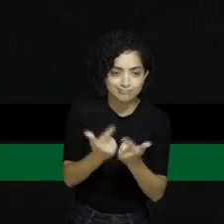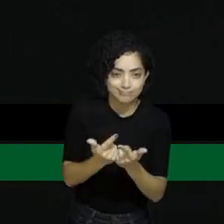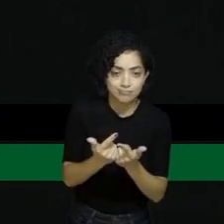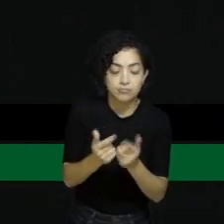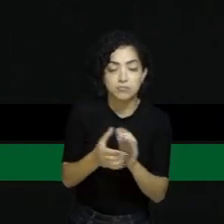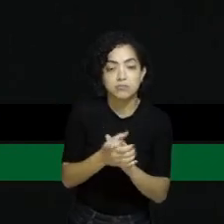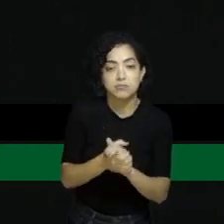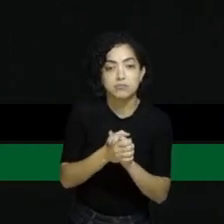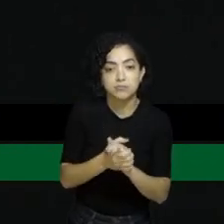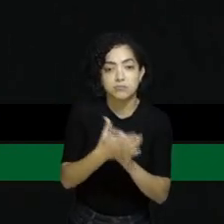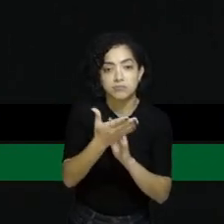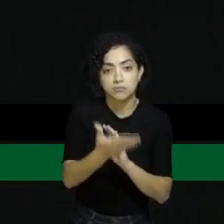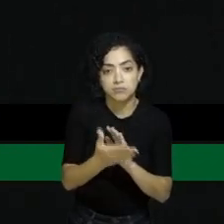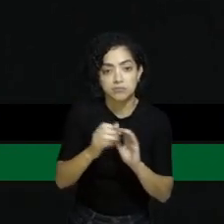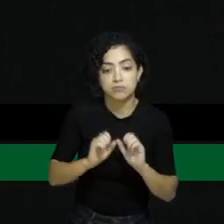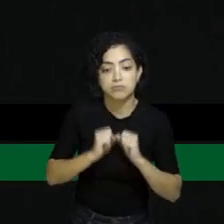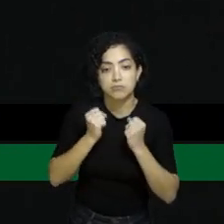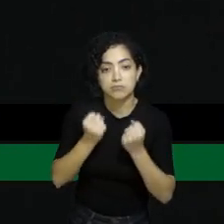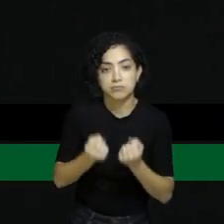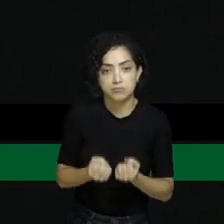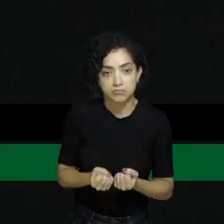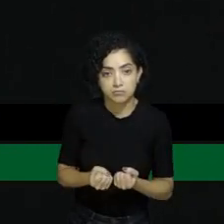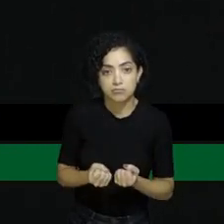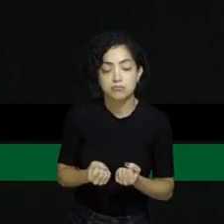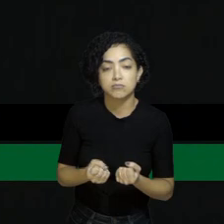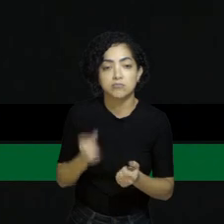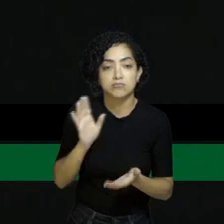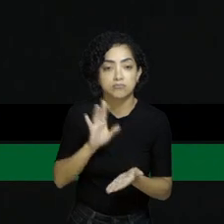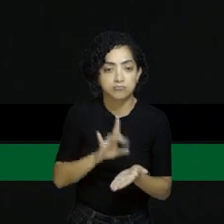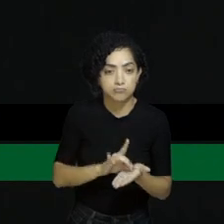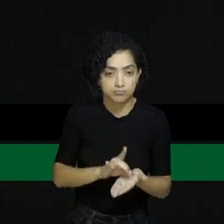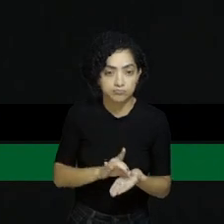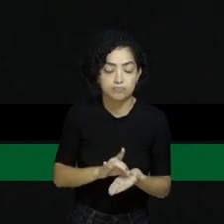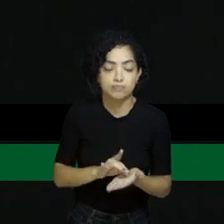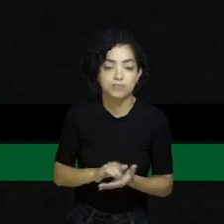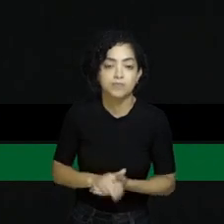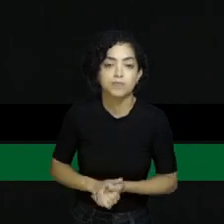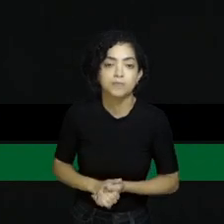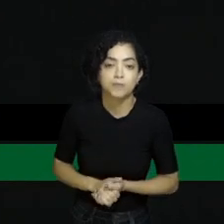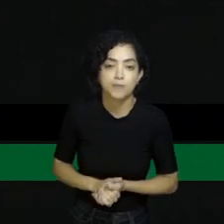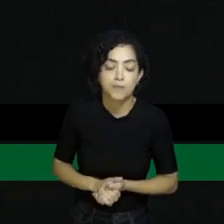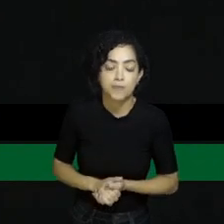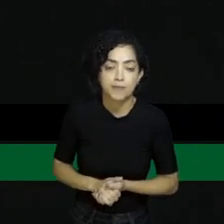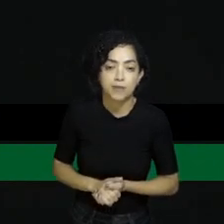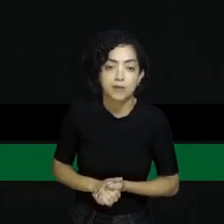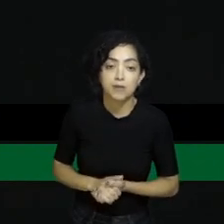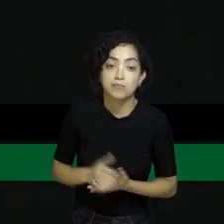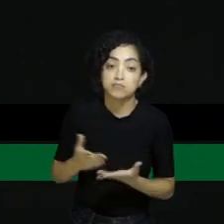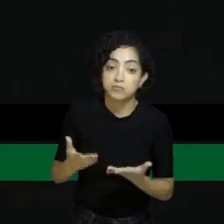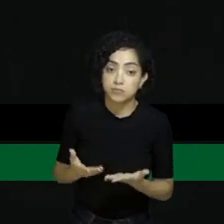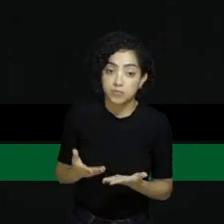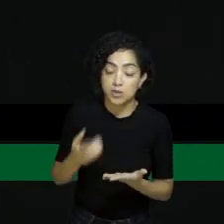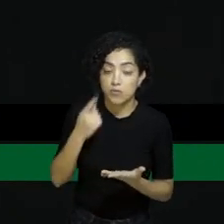senhor por todos os esforços para que ela se tornasse uma realidade. E ouvi muito